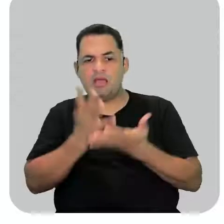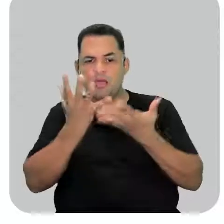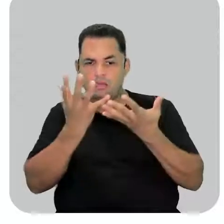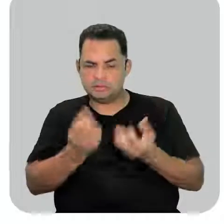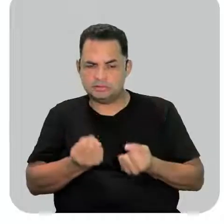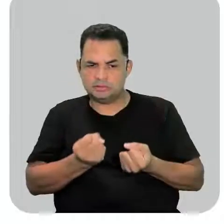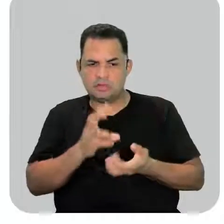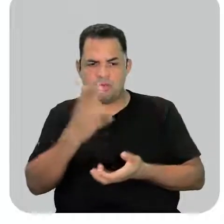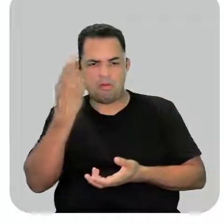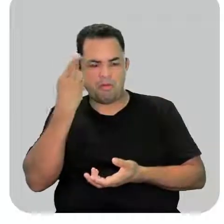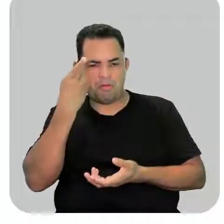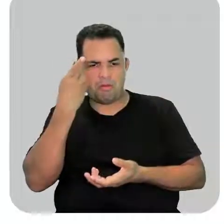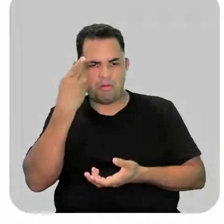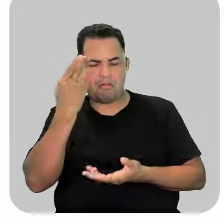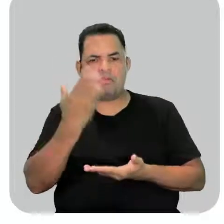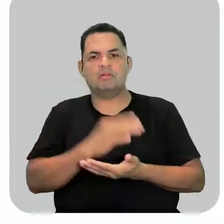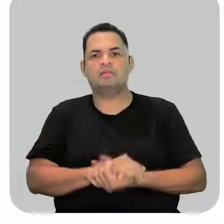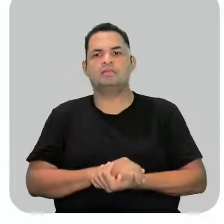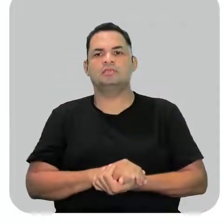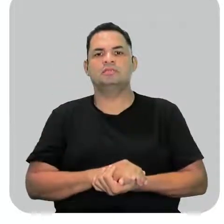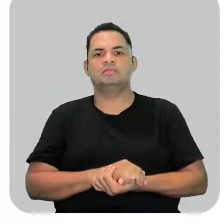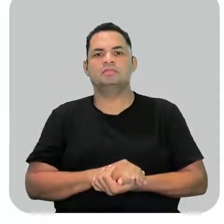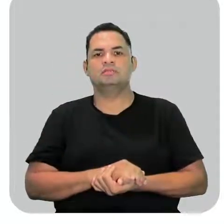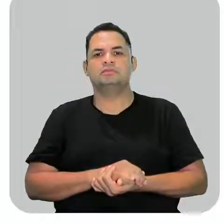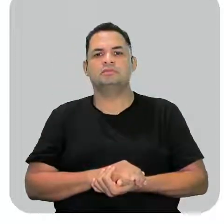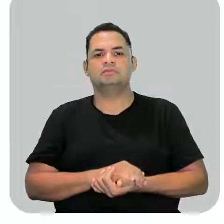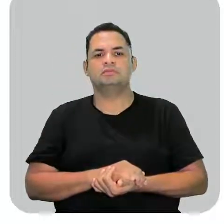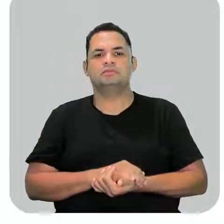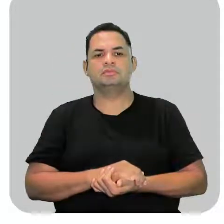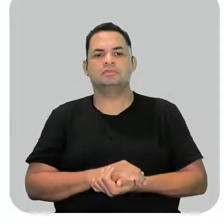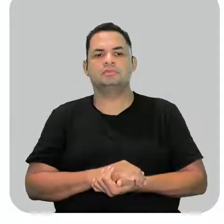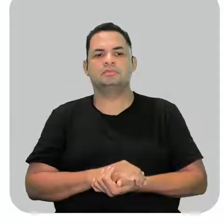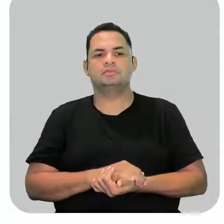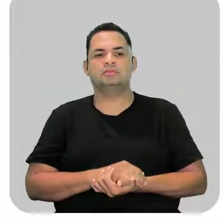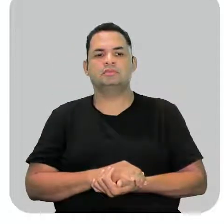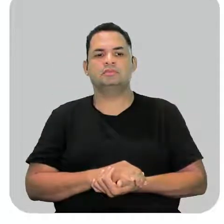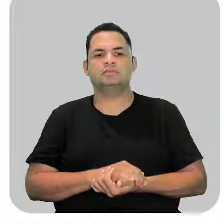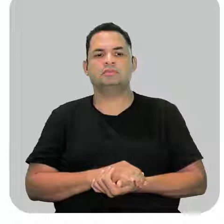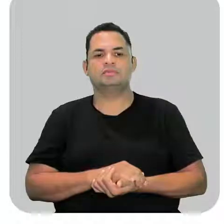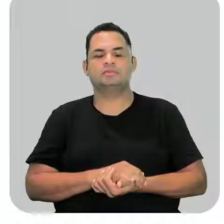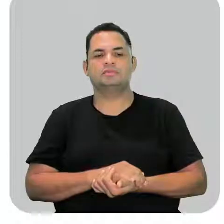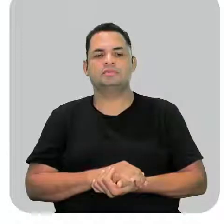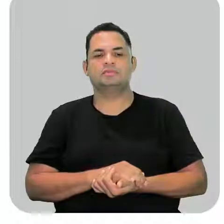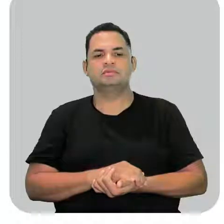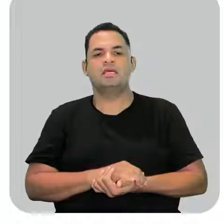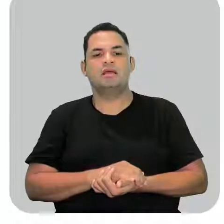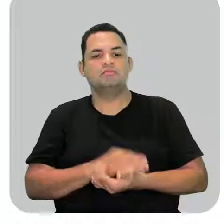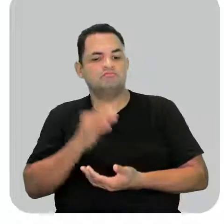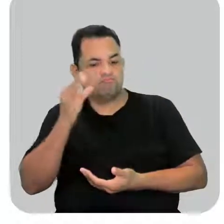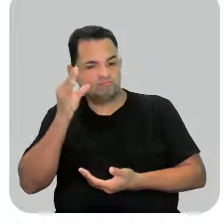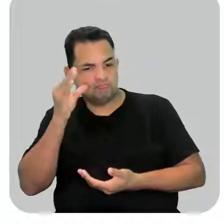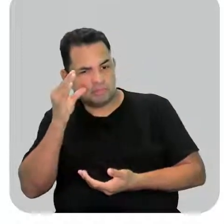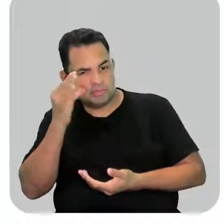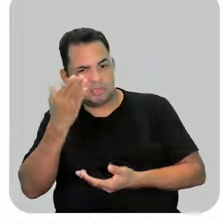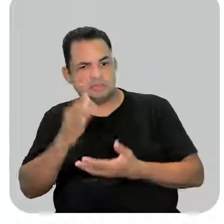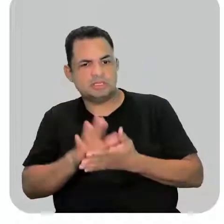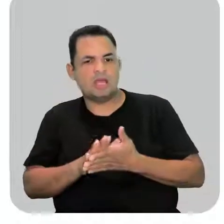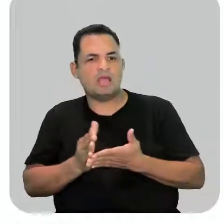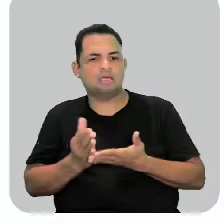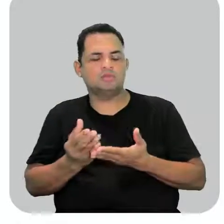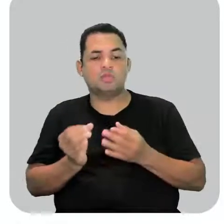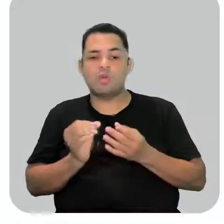aceita normalmente como a resposta correta, tá? Mas é muito interessante a gente conhecer as